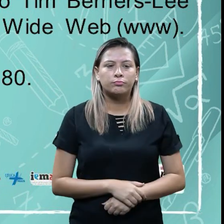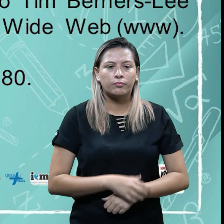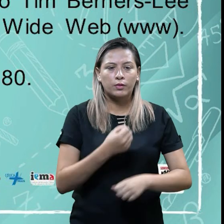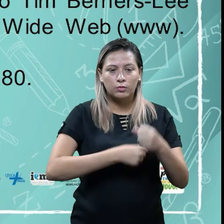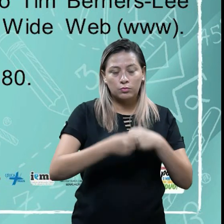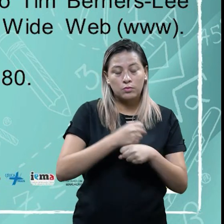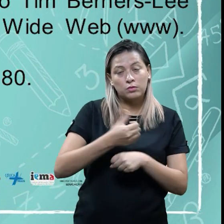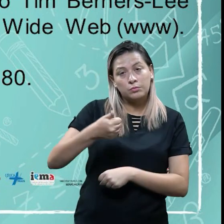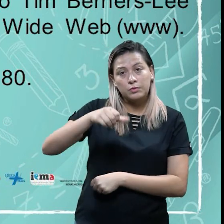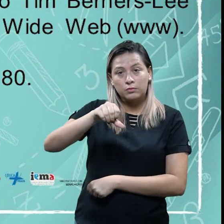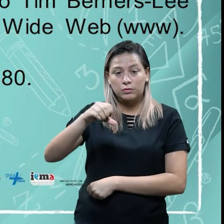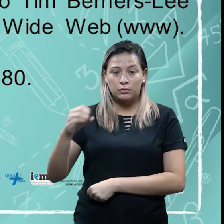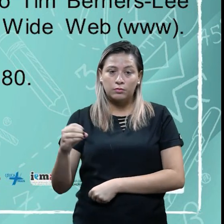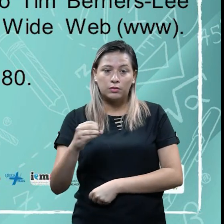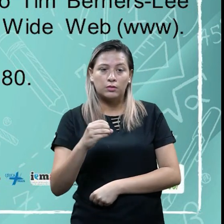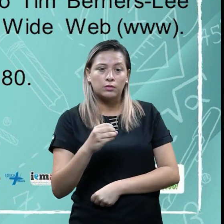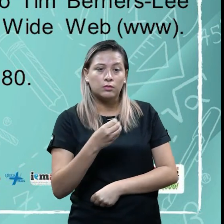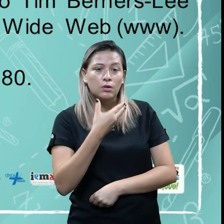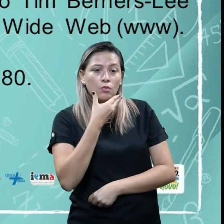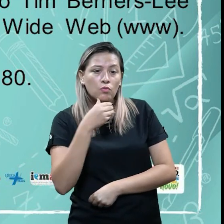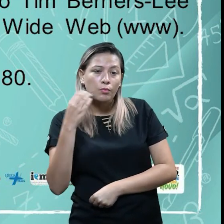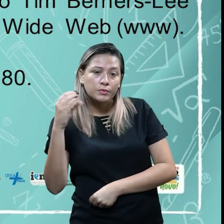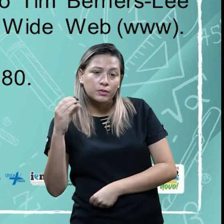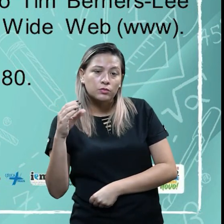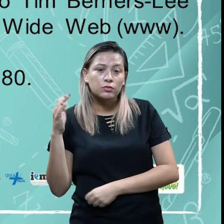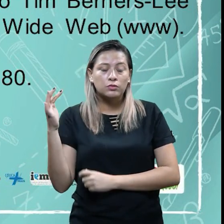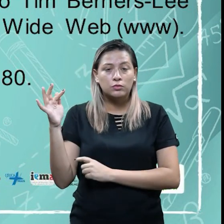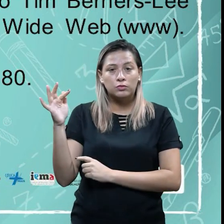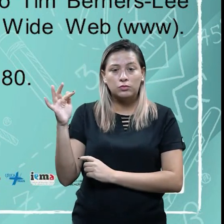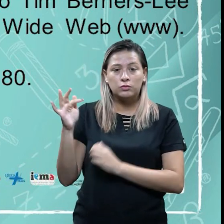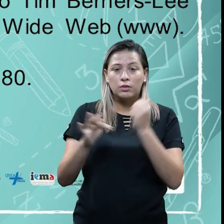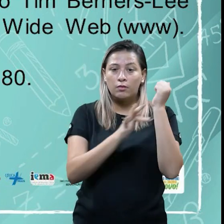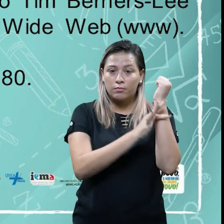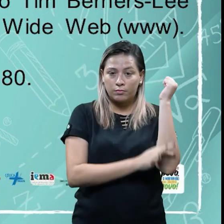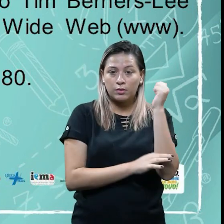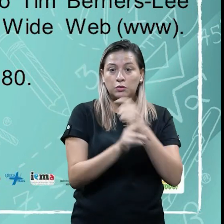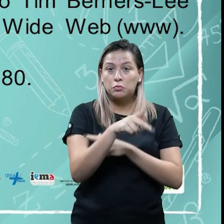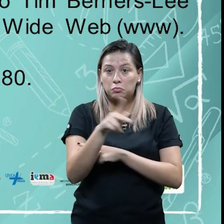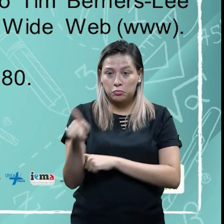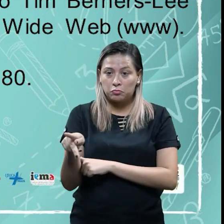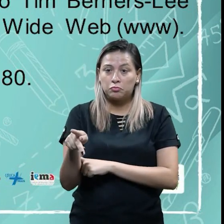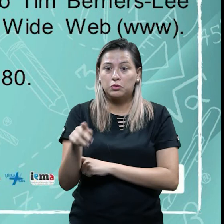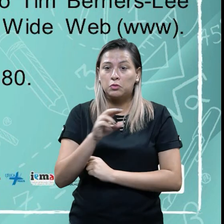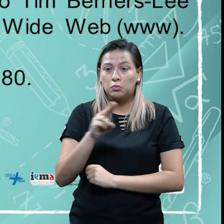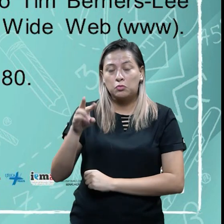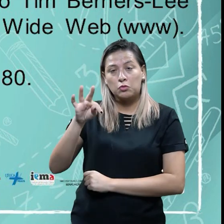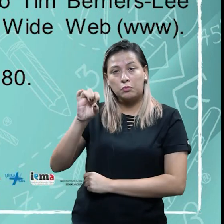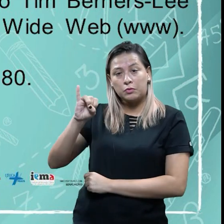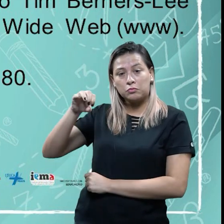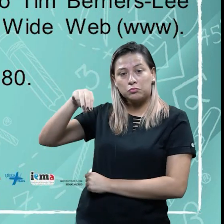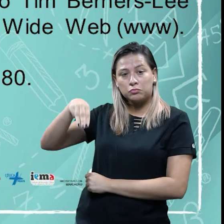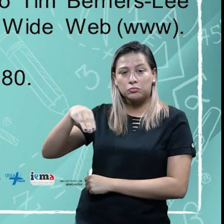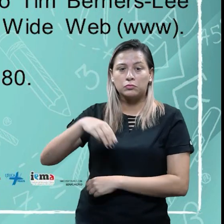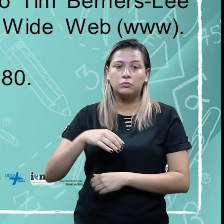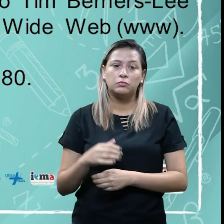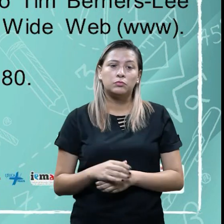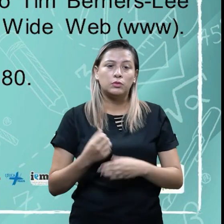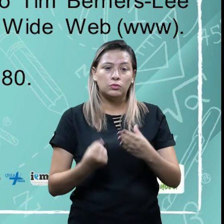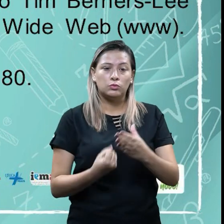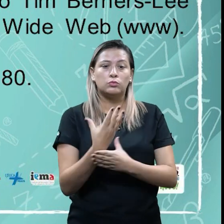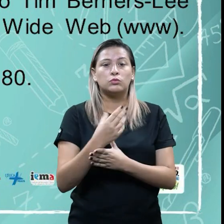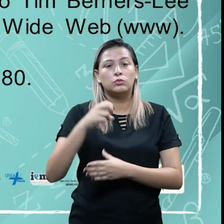Tim Berners-Lee desenvolveu um navegador ou browser, a World Wide